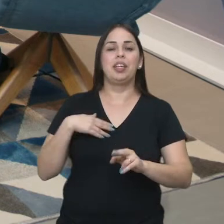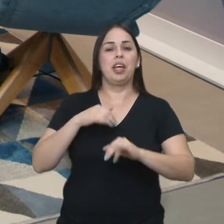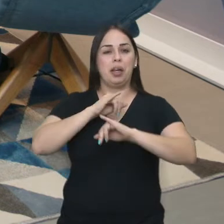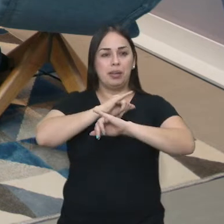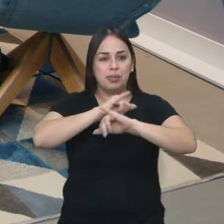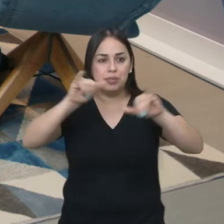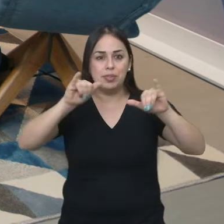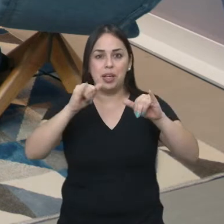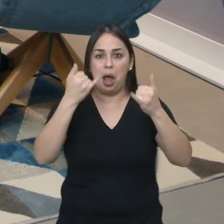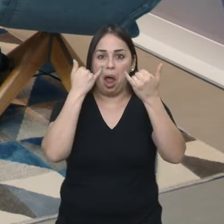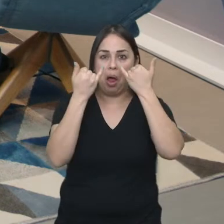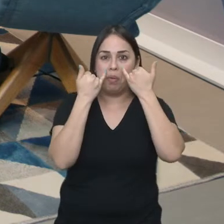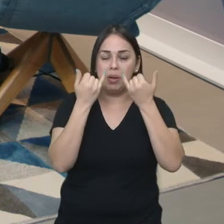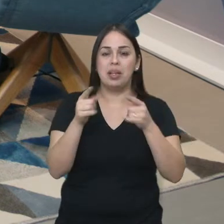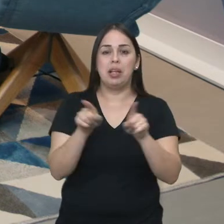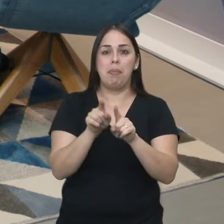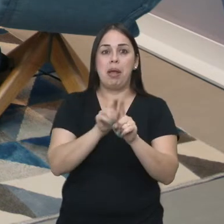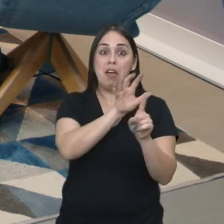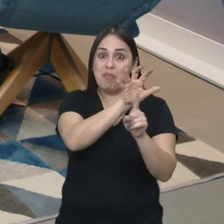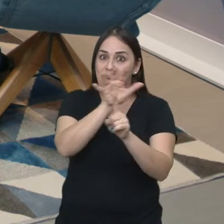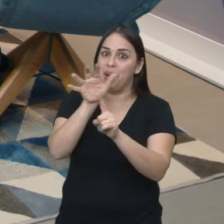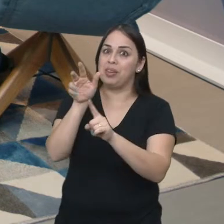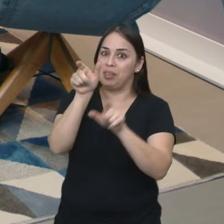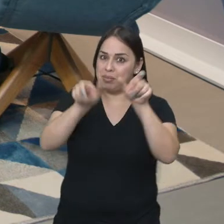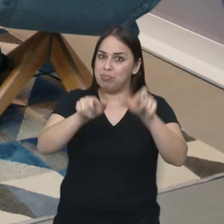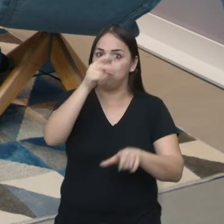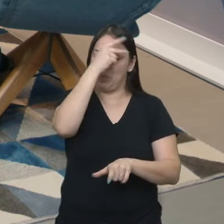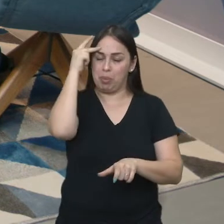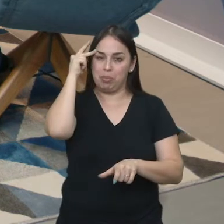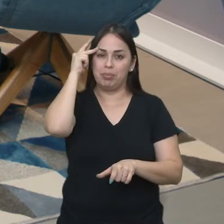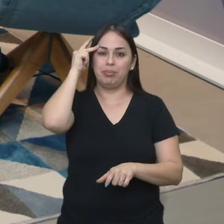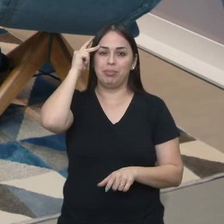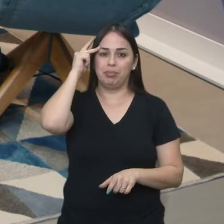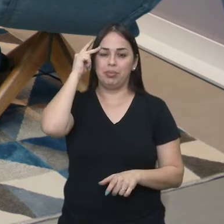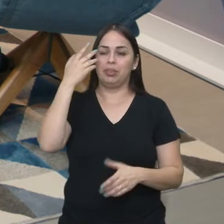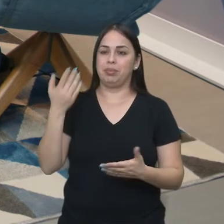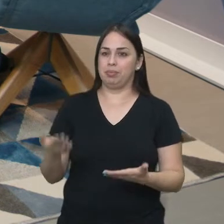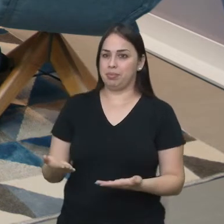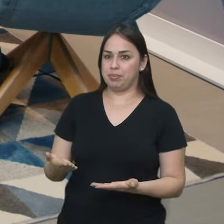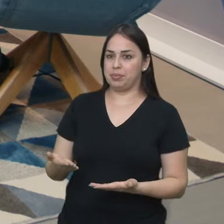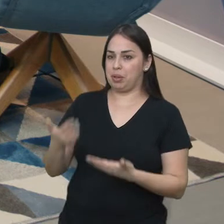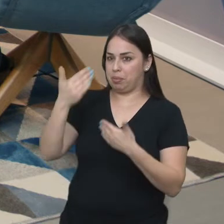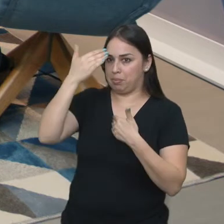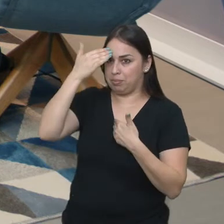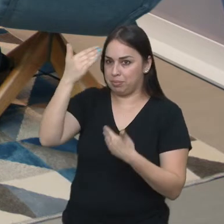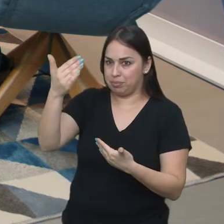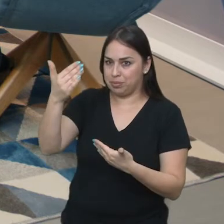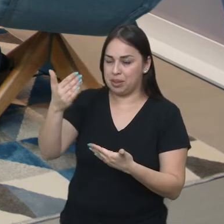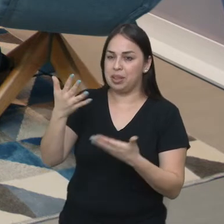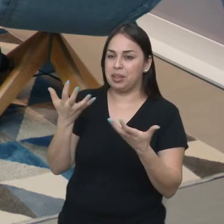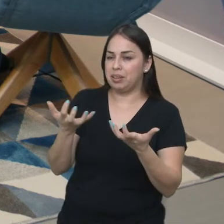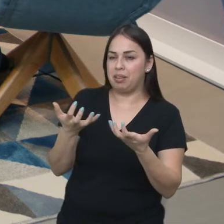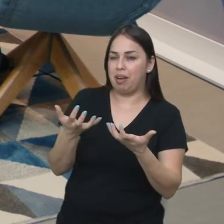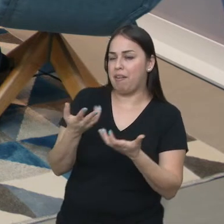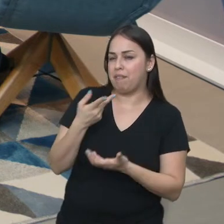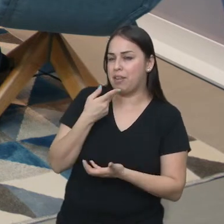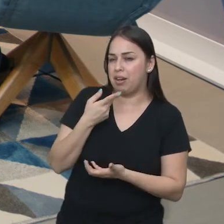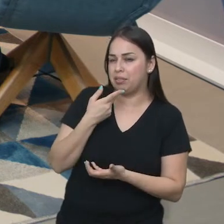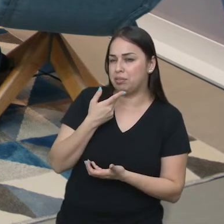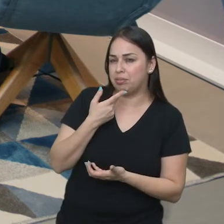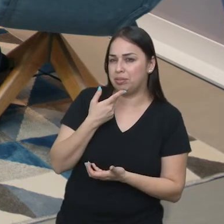de repente até convencido muitas pessoas em casa. Cristina, obrigada. Quer deixar